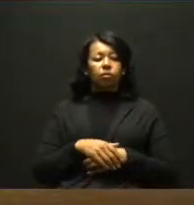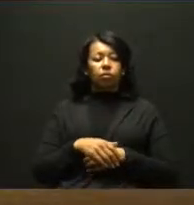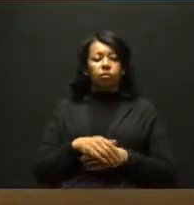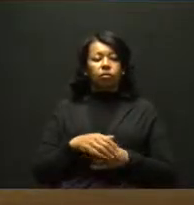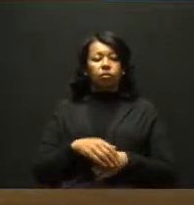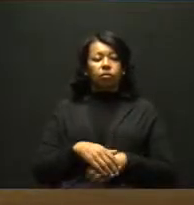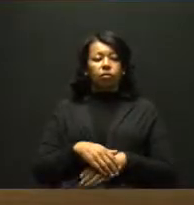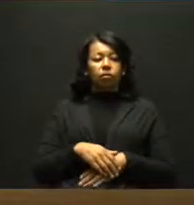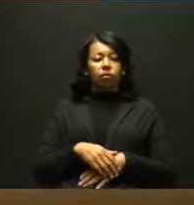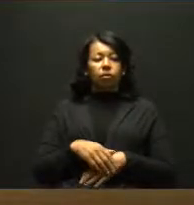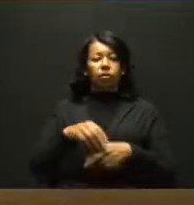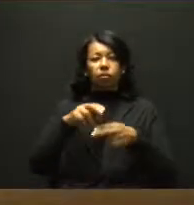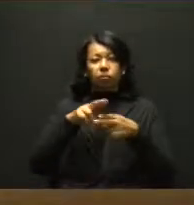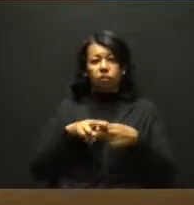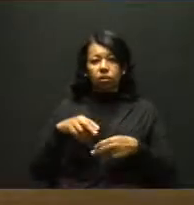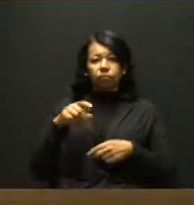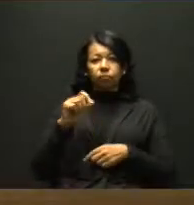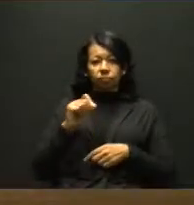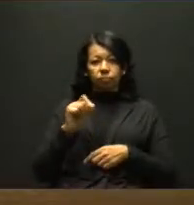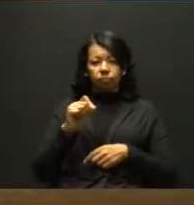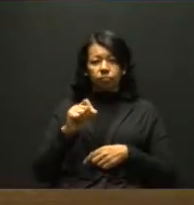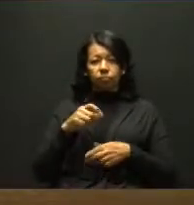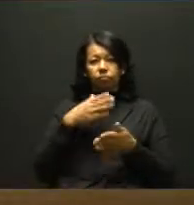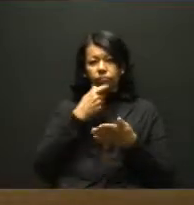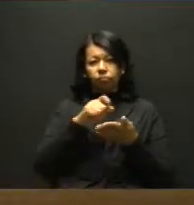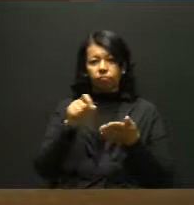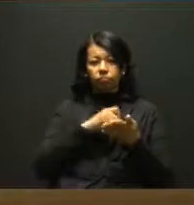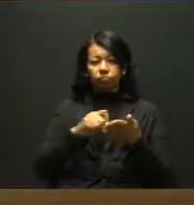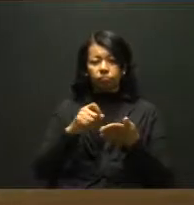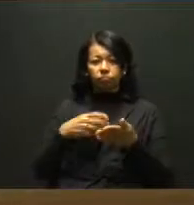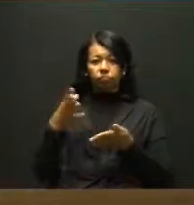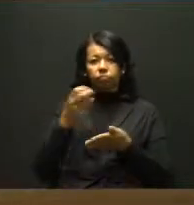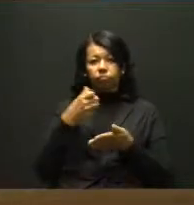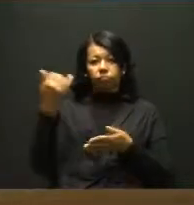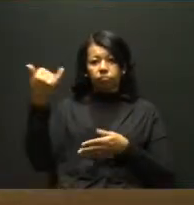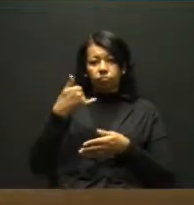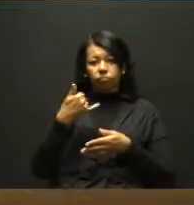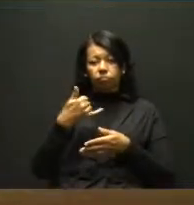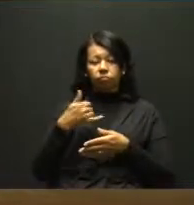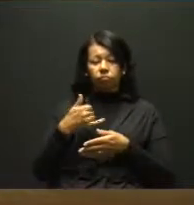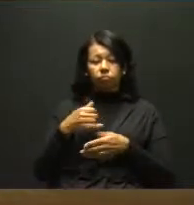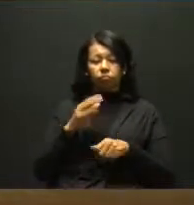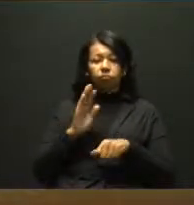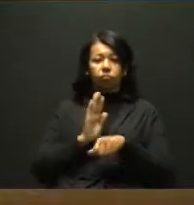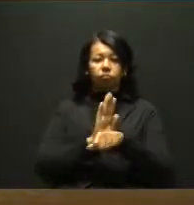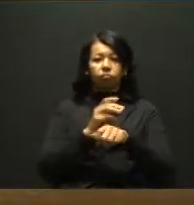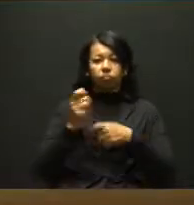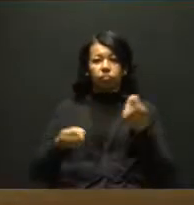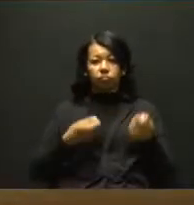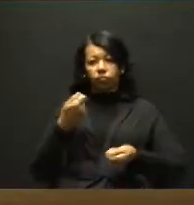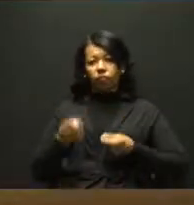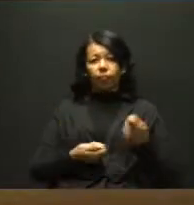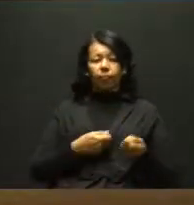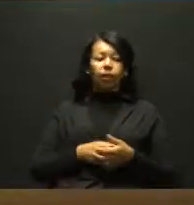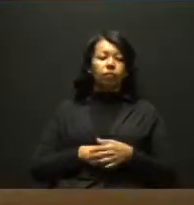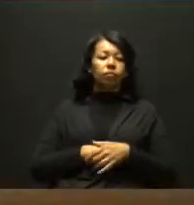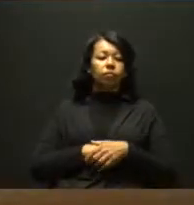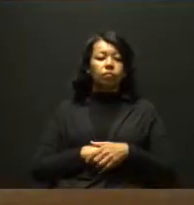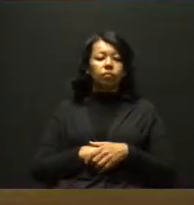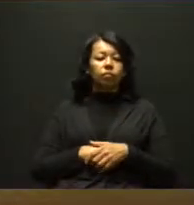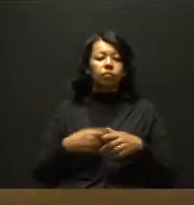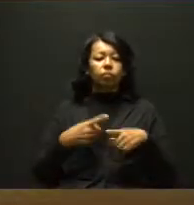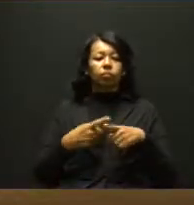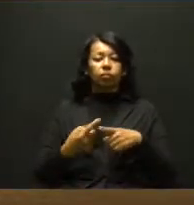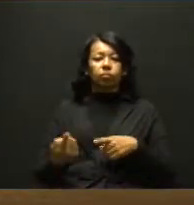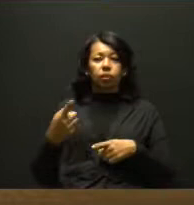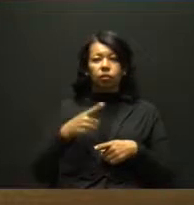então é justamente nessa linha que é o requerimento de buscar informações até mesmo de auxiliar em administração e nós estamos